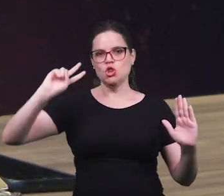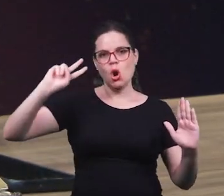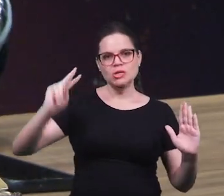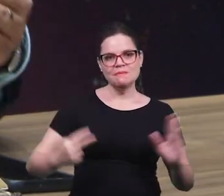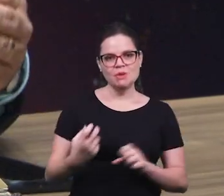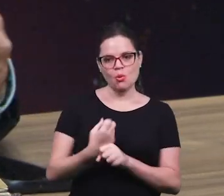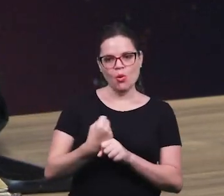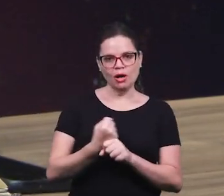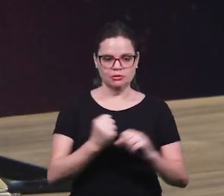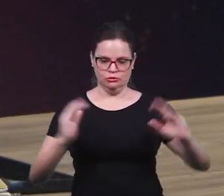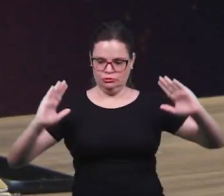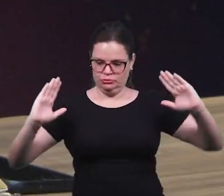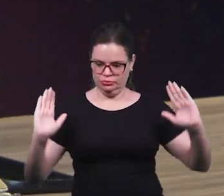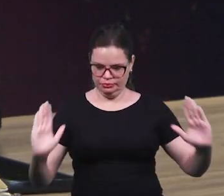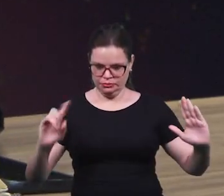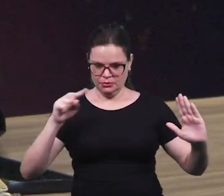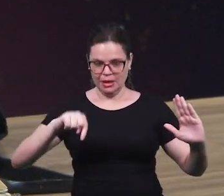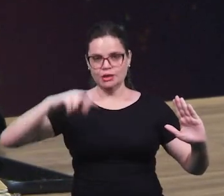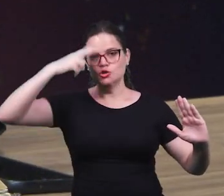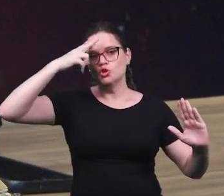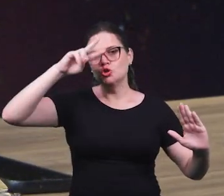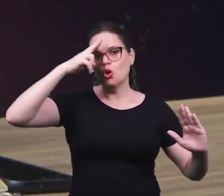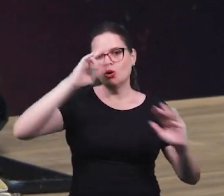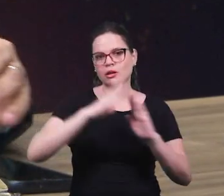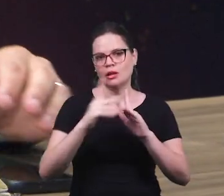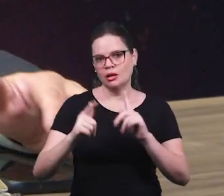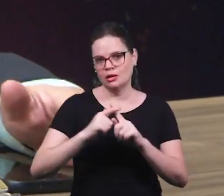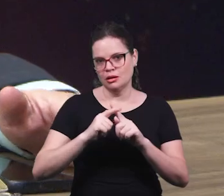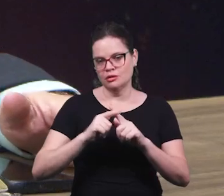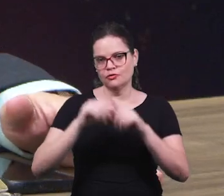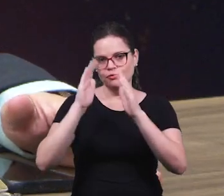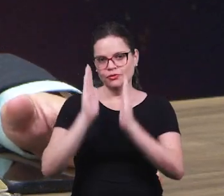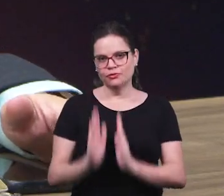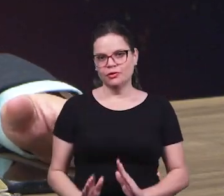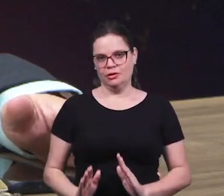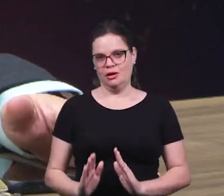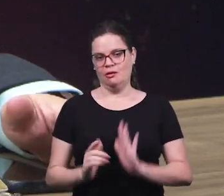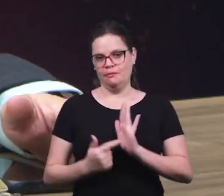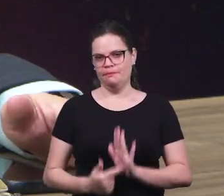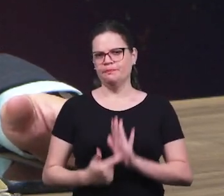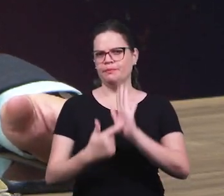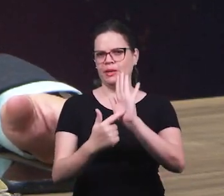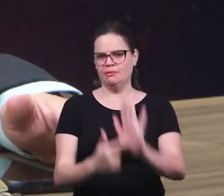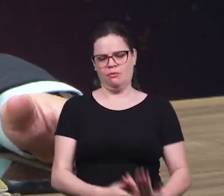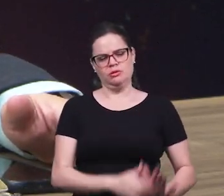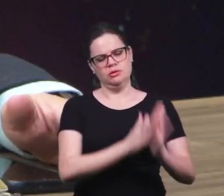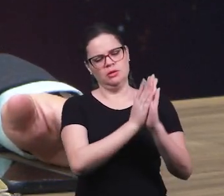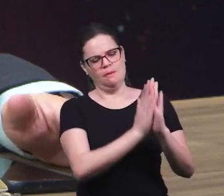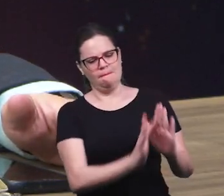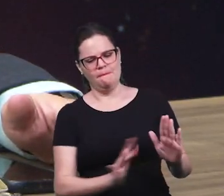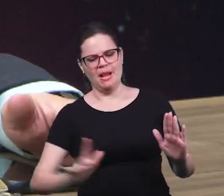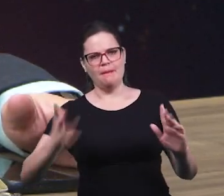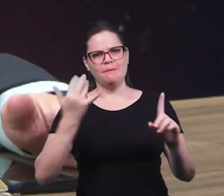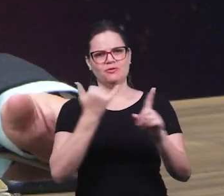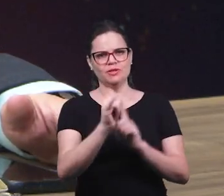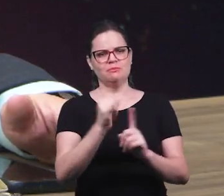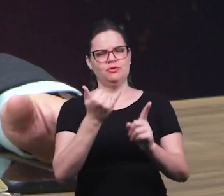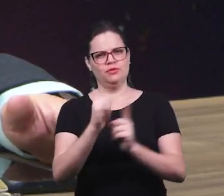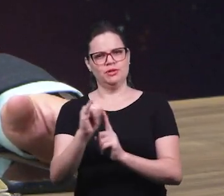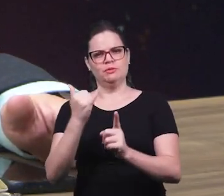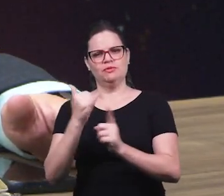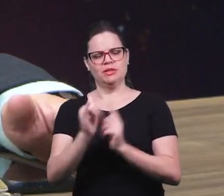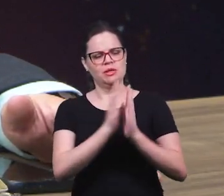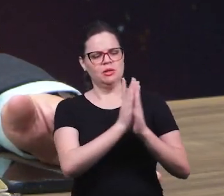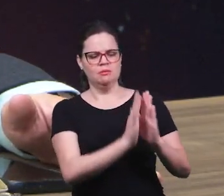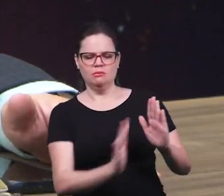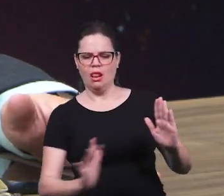nós temos aprendido essa história nas escolas bíblicas dominicais, então a história profética da igreja, todos esses anos, ela é direcionada,